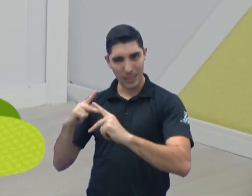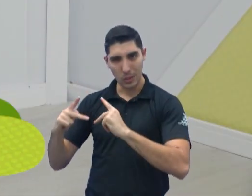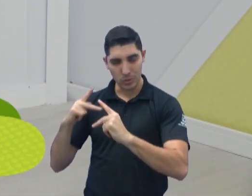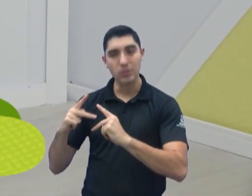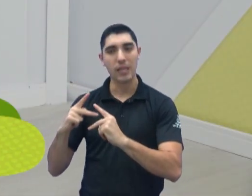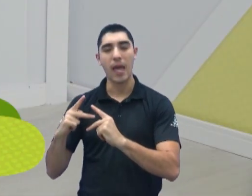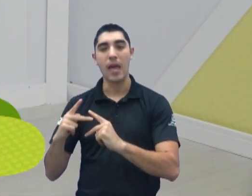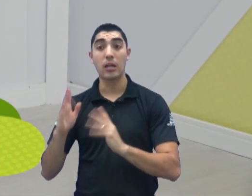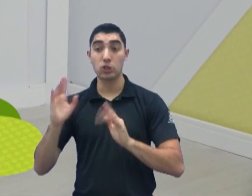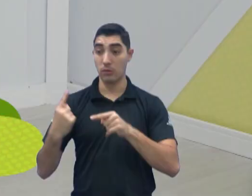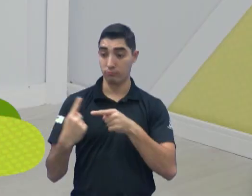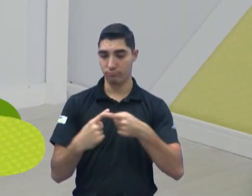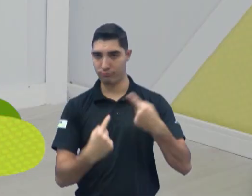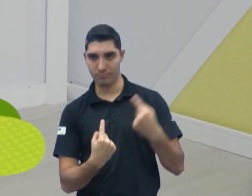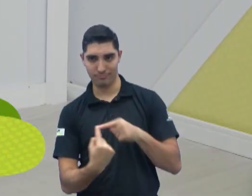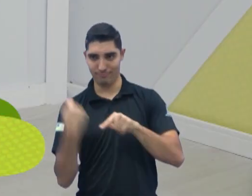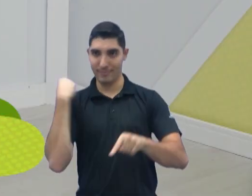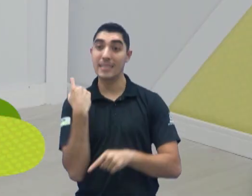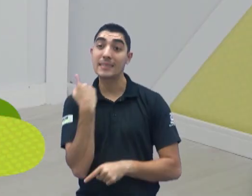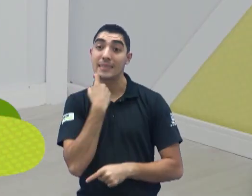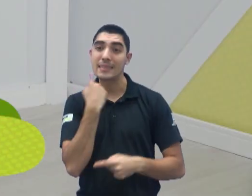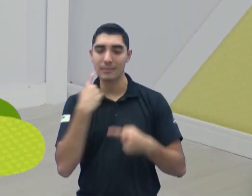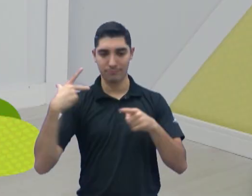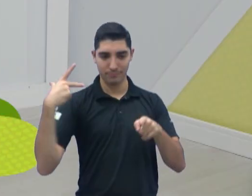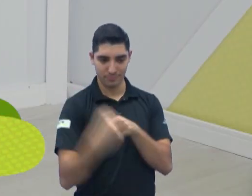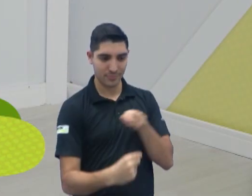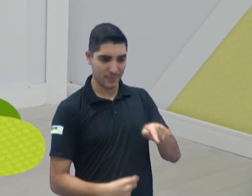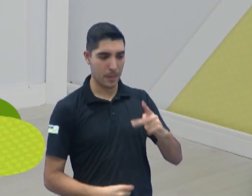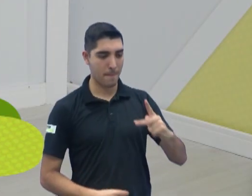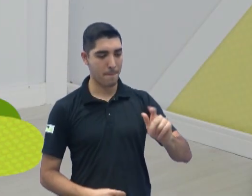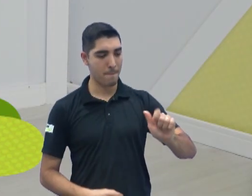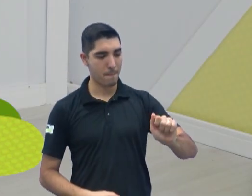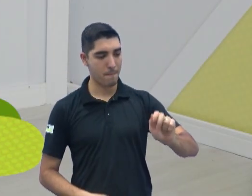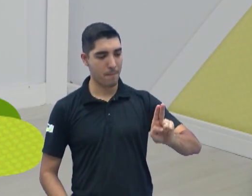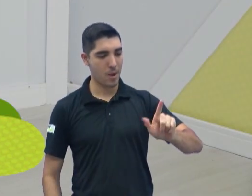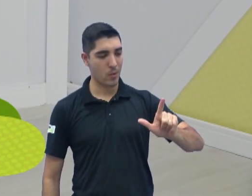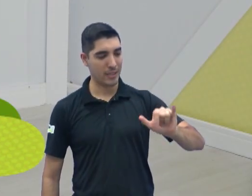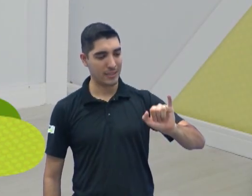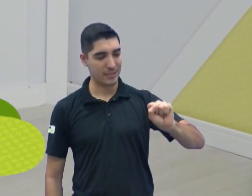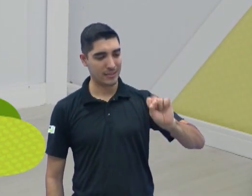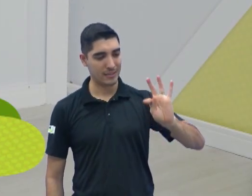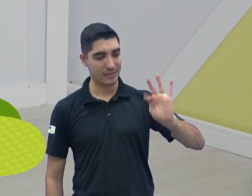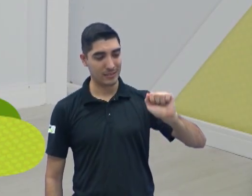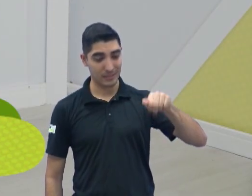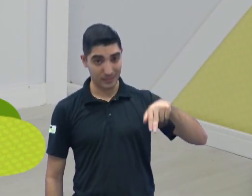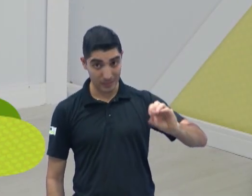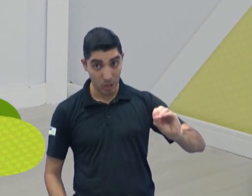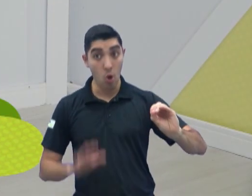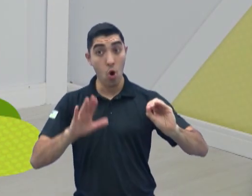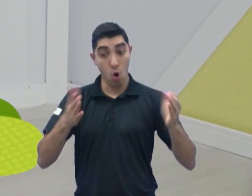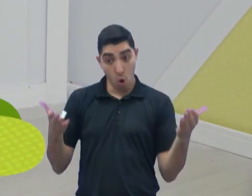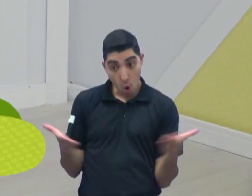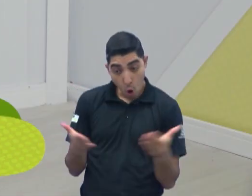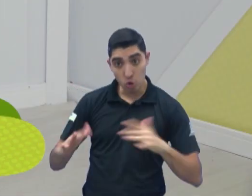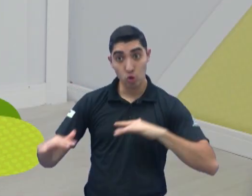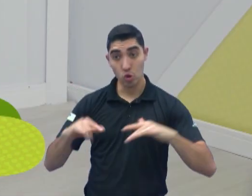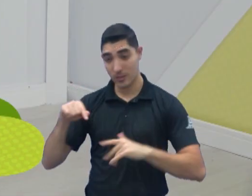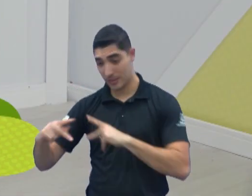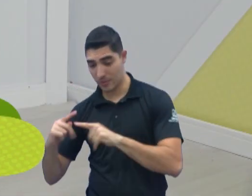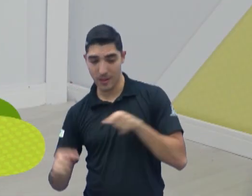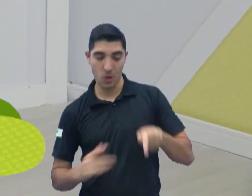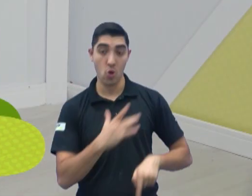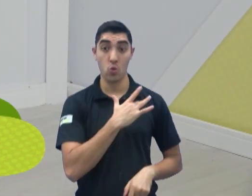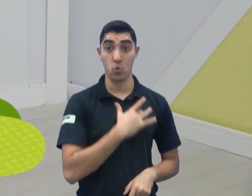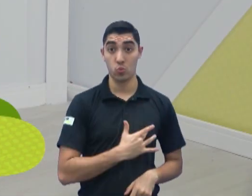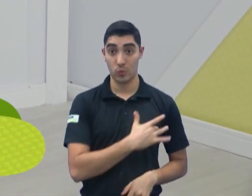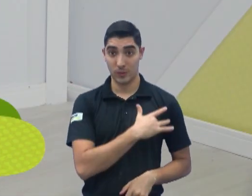vitória na última sexta-feira contra o time do Paulistano e agora recebe o Cruzeiro no ginásio Estádio Lineu de Moura. Atualmente, São José é o 7º